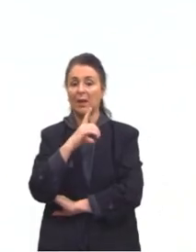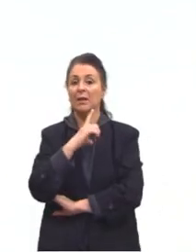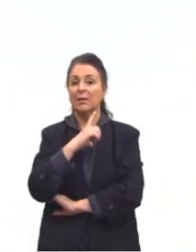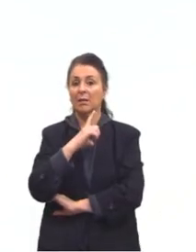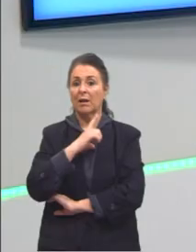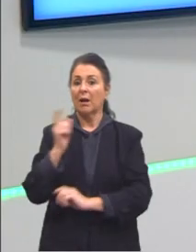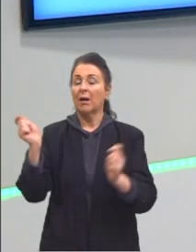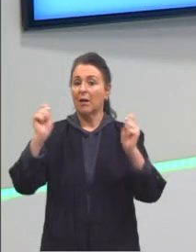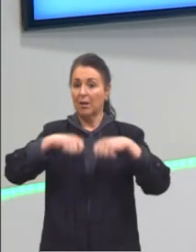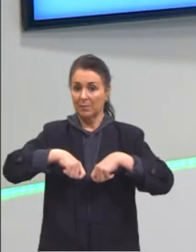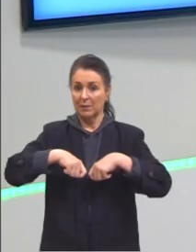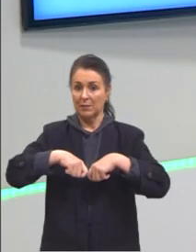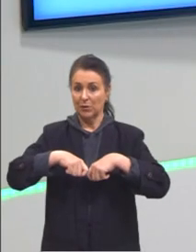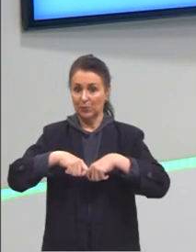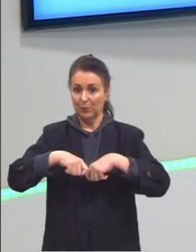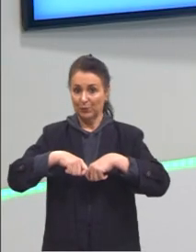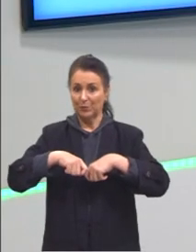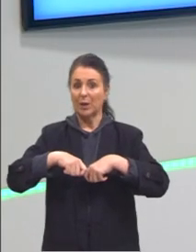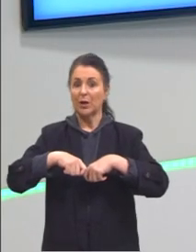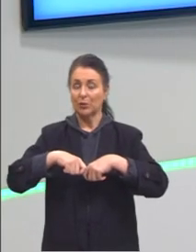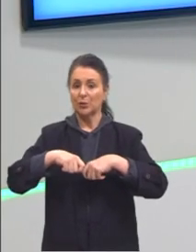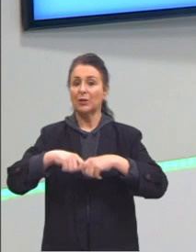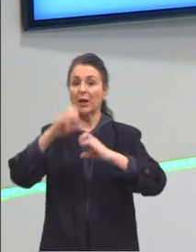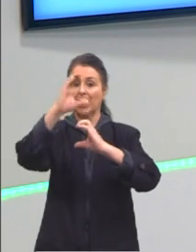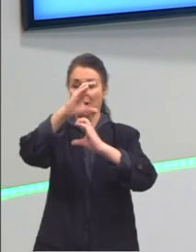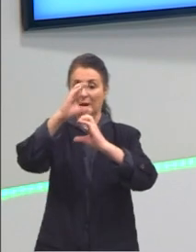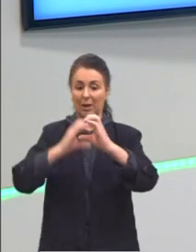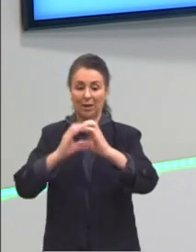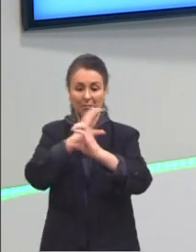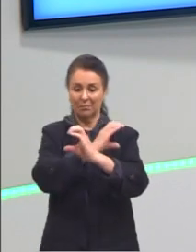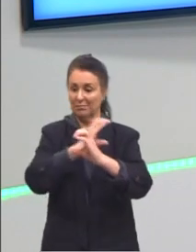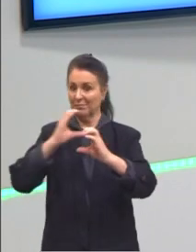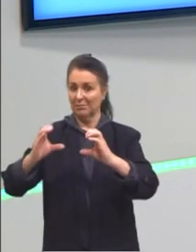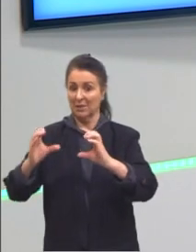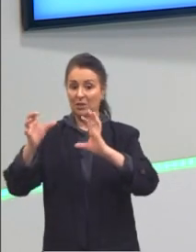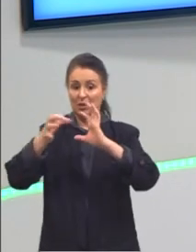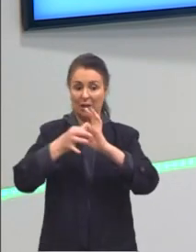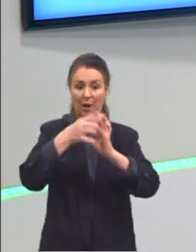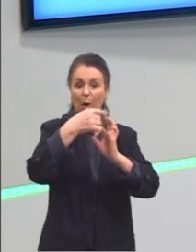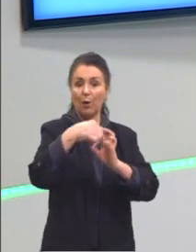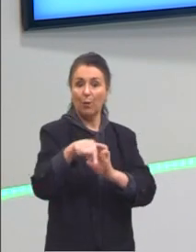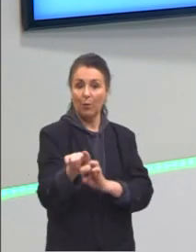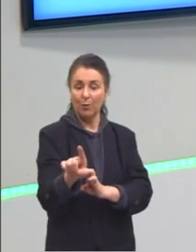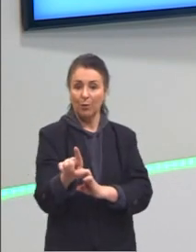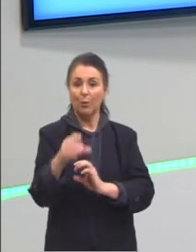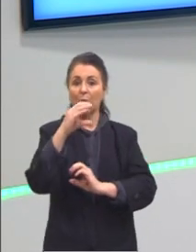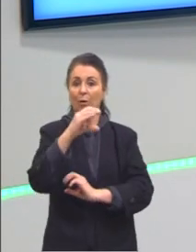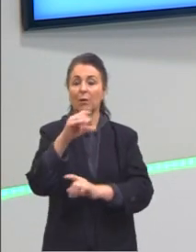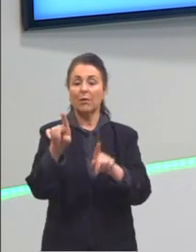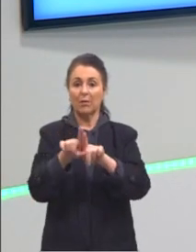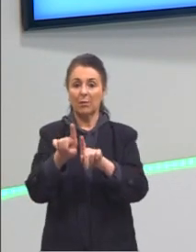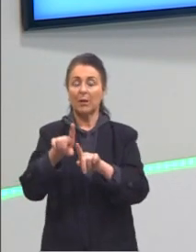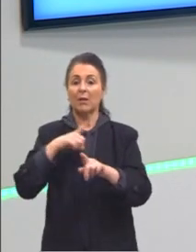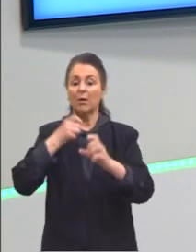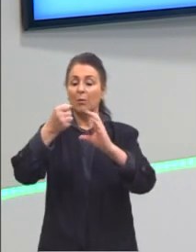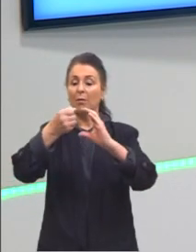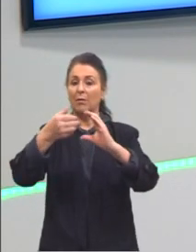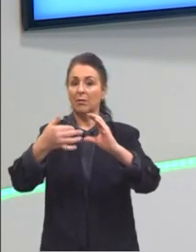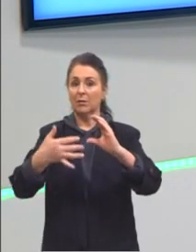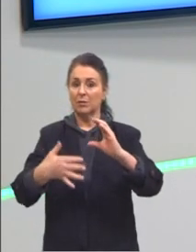de ter essa capacidade de formar cadeias né desligar umas aos outros o carbono também e